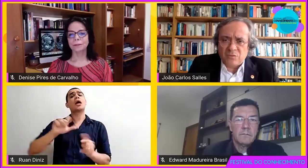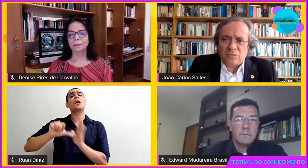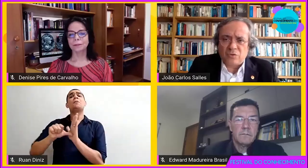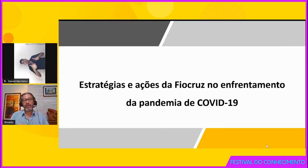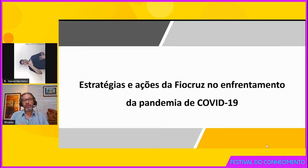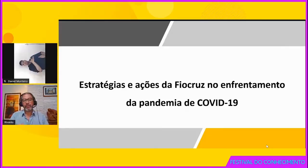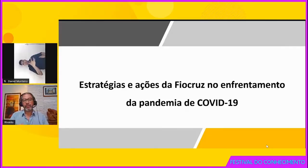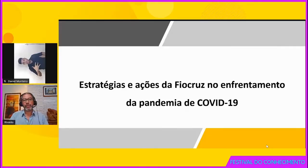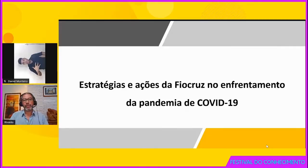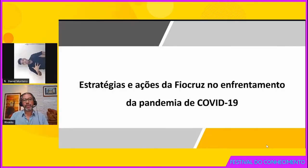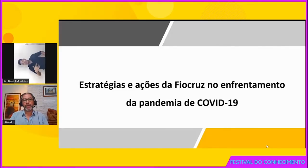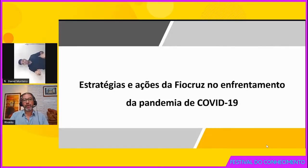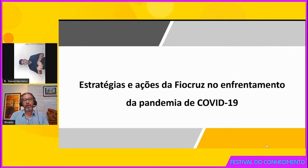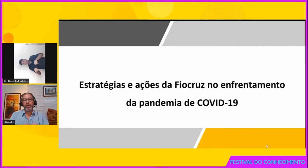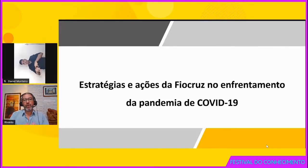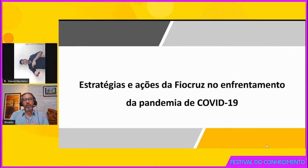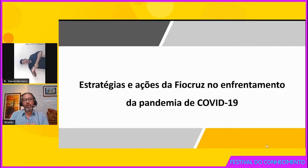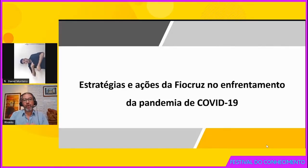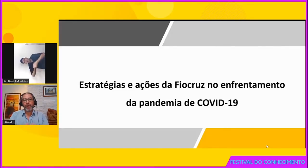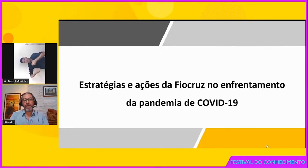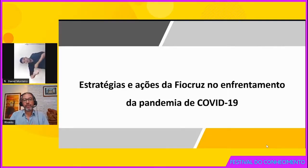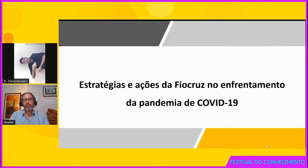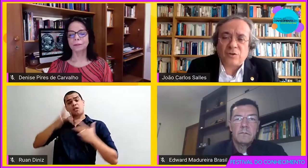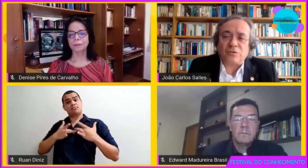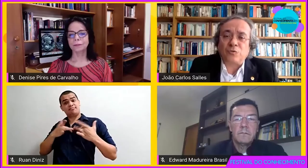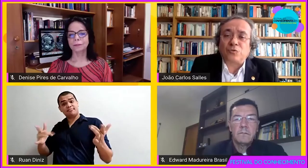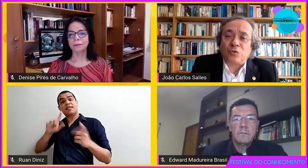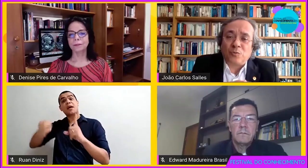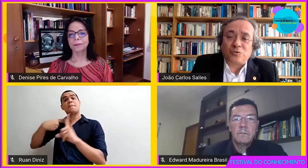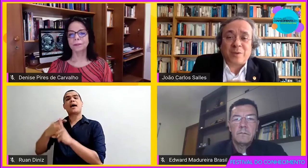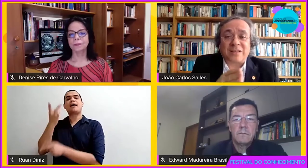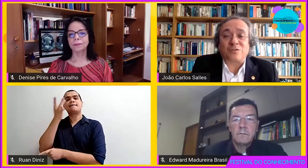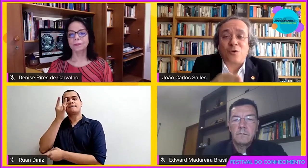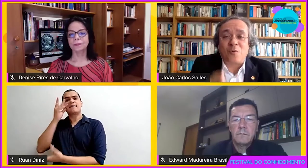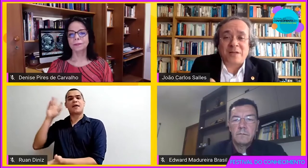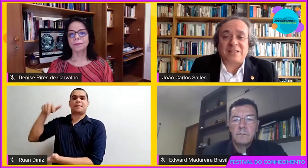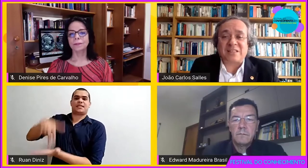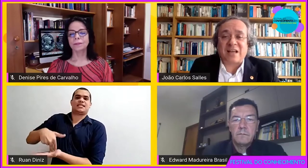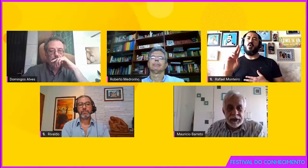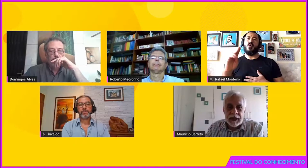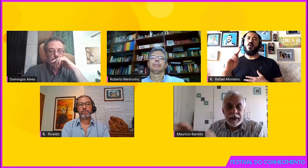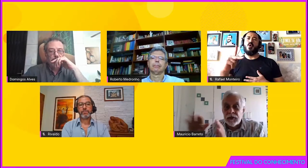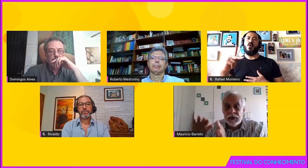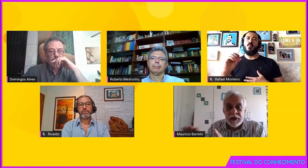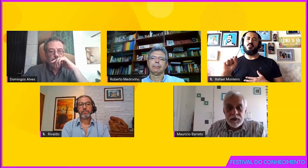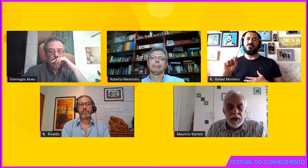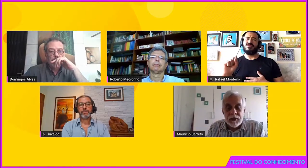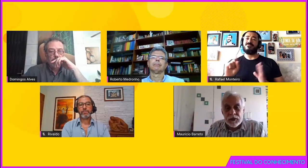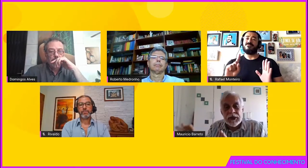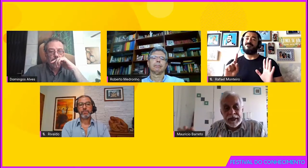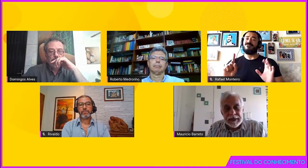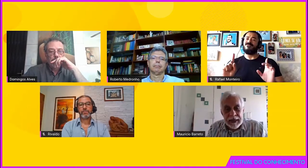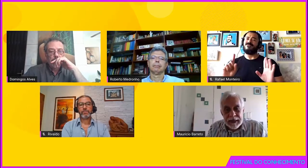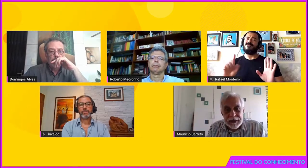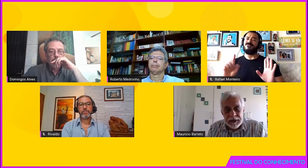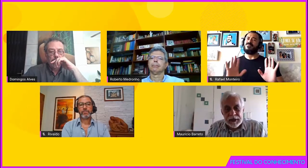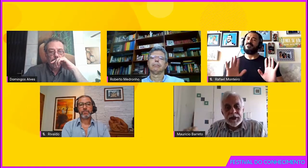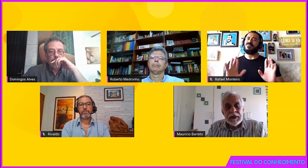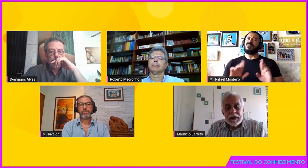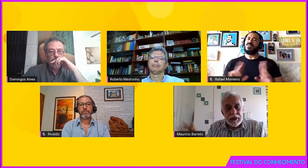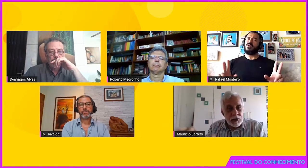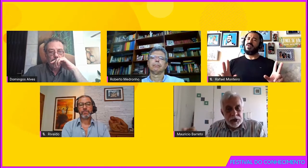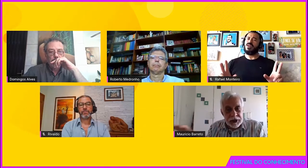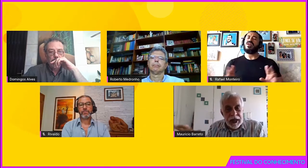assunto principal das lives foi o papel da universidade pública durante a pandemia de covid-19 e os possíveis caminhos para a sua